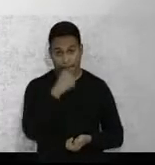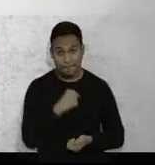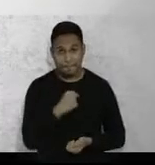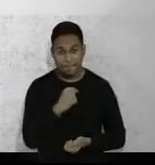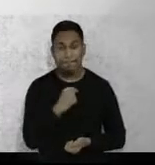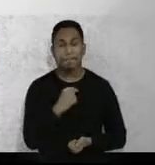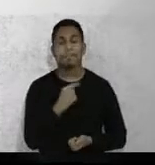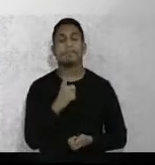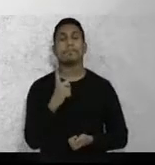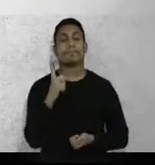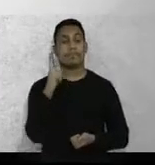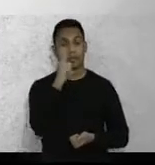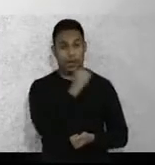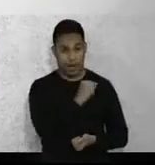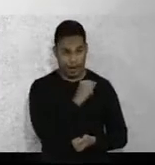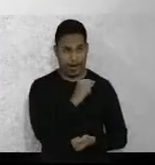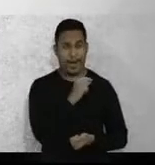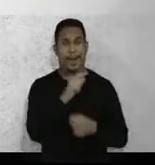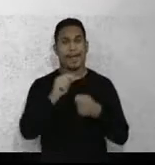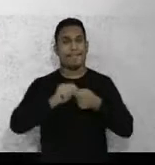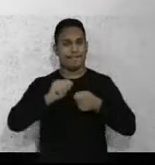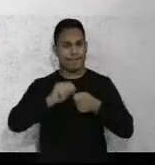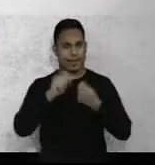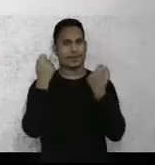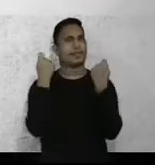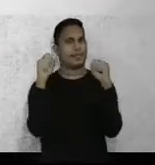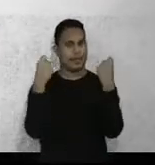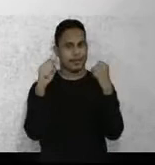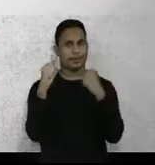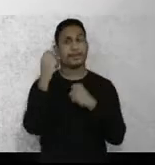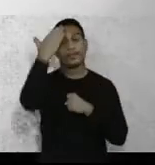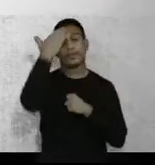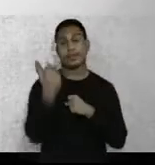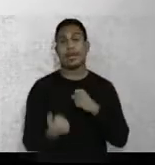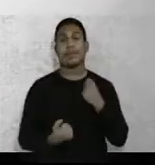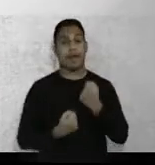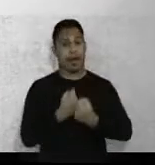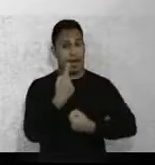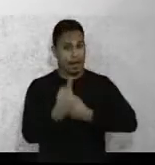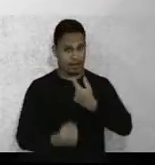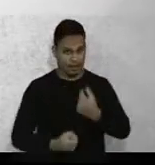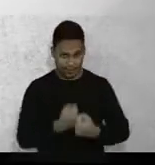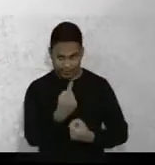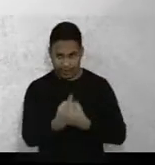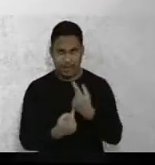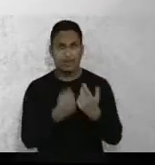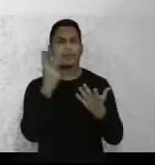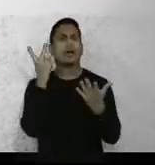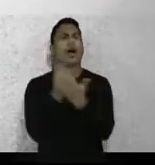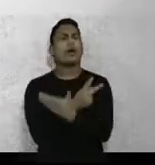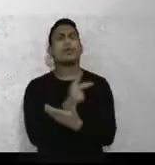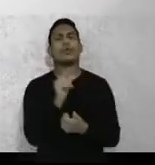faz exercício sabe que muitas vezes o que vai nos atrapalhar é o